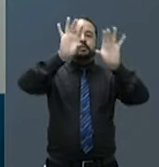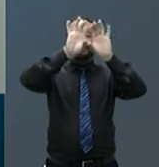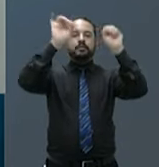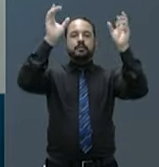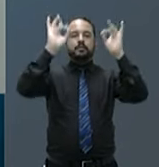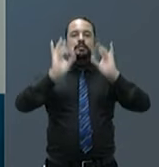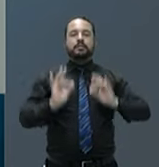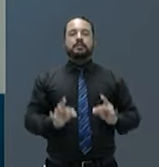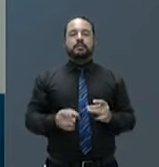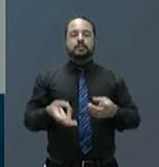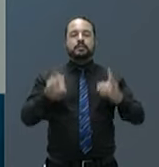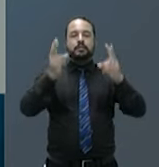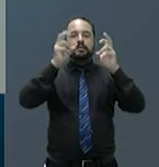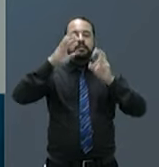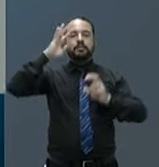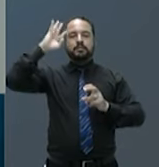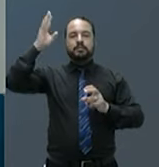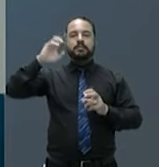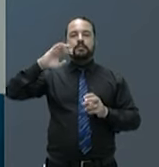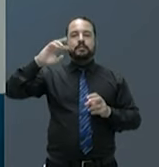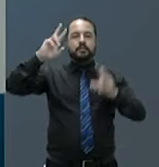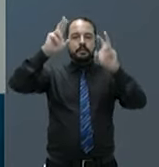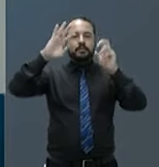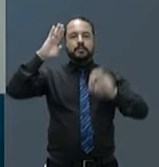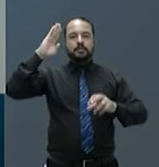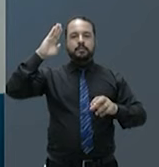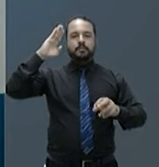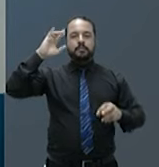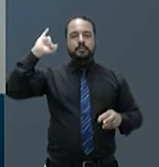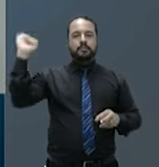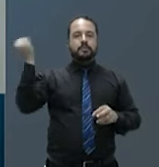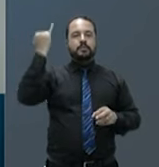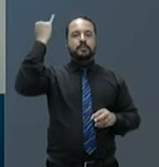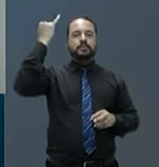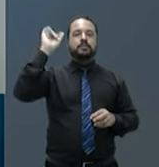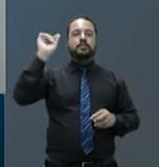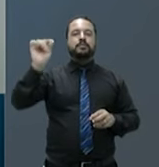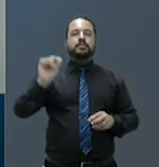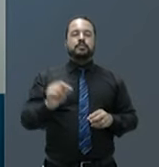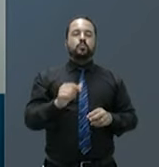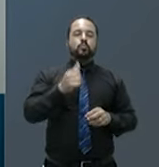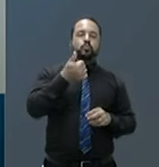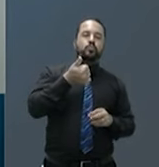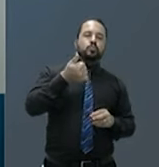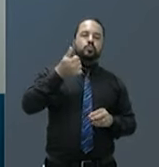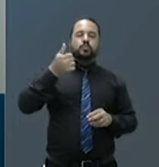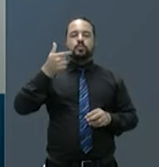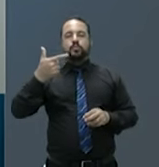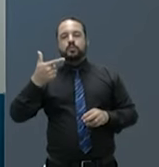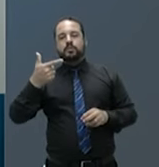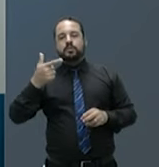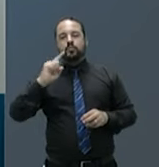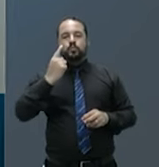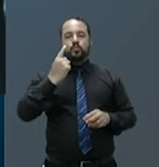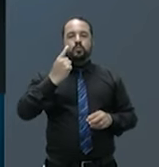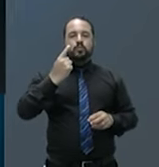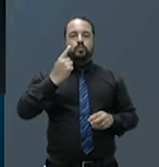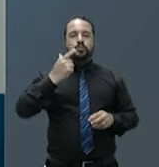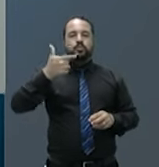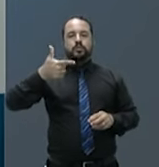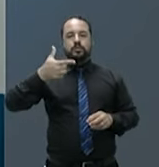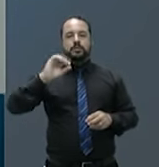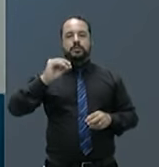uma tese num tema tão importante como é o tema 1201, um tema importante para o ordenamento processual